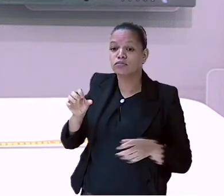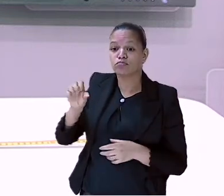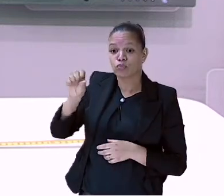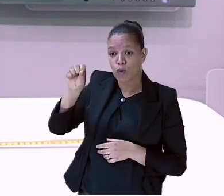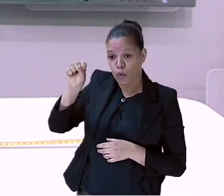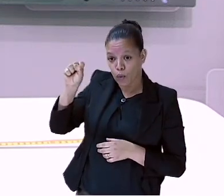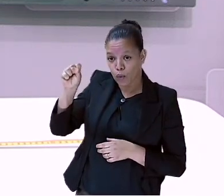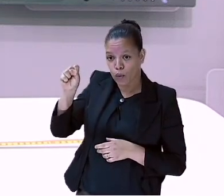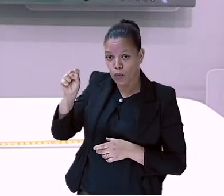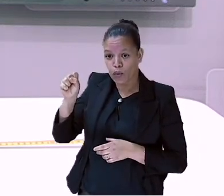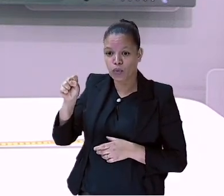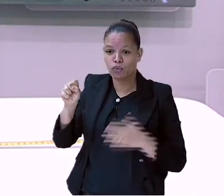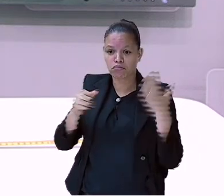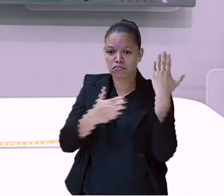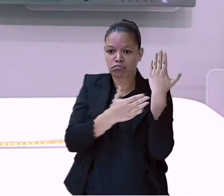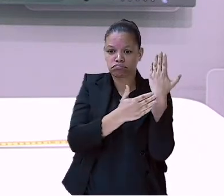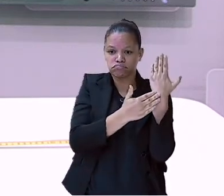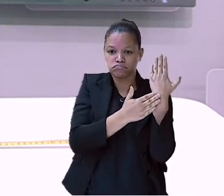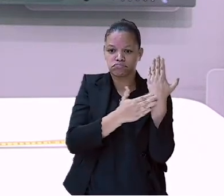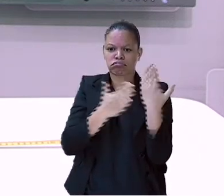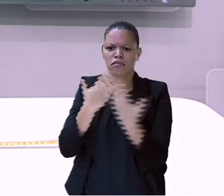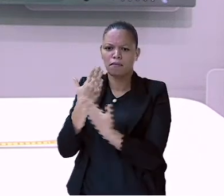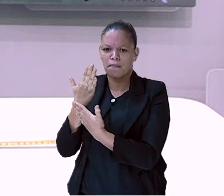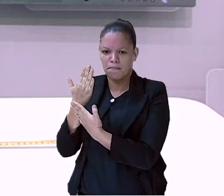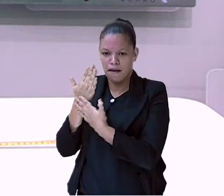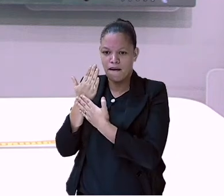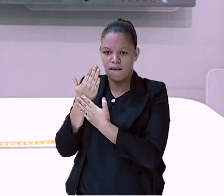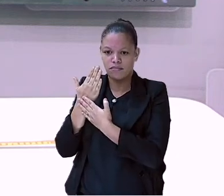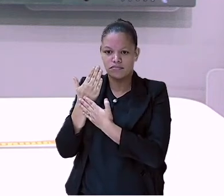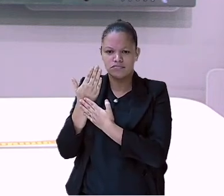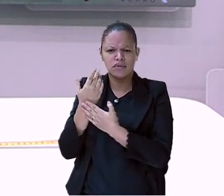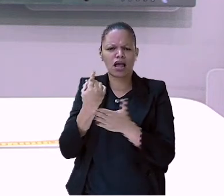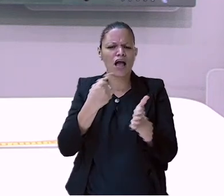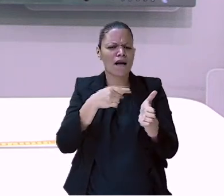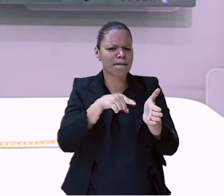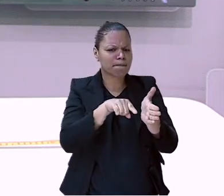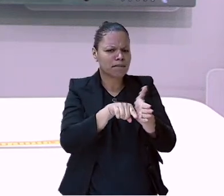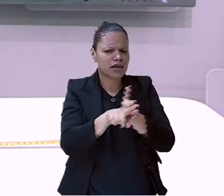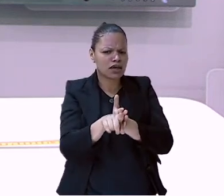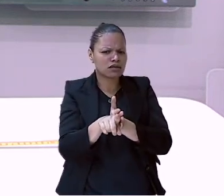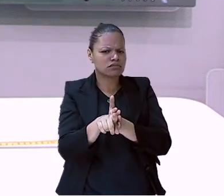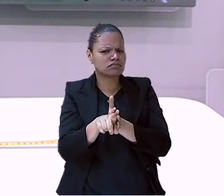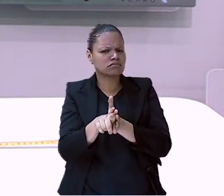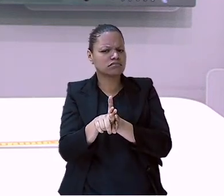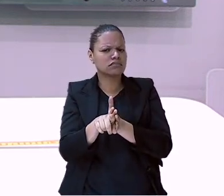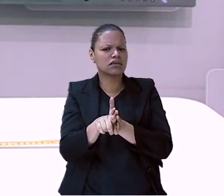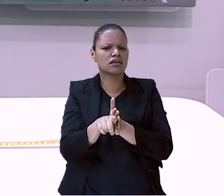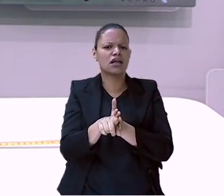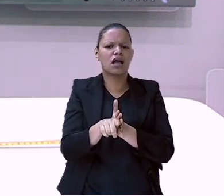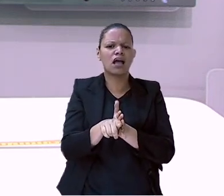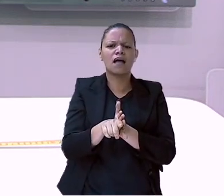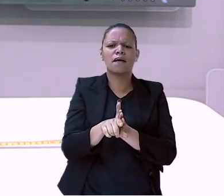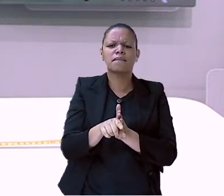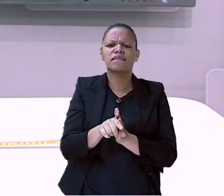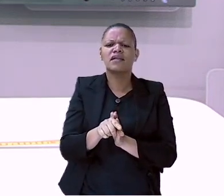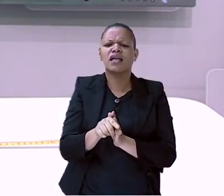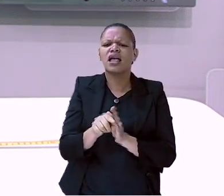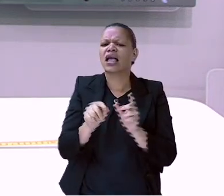dei aqui, né, um spoiler aqui para vocês, não é isso? Medindo aqui a mesa